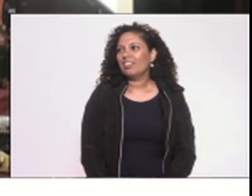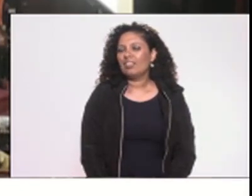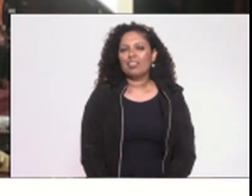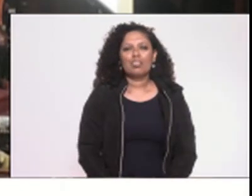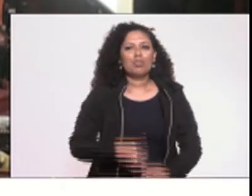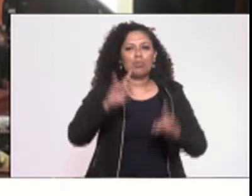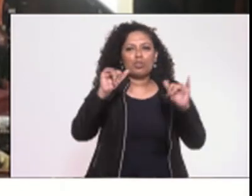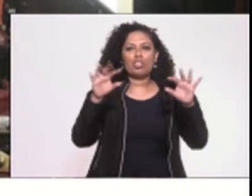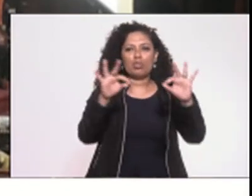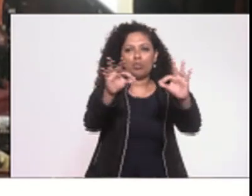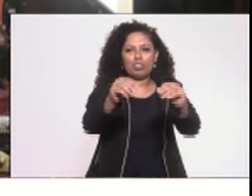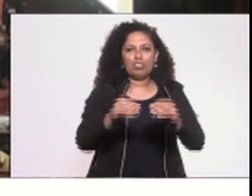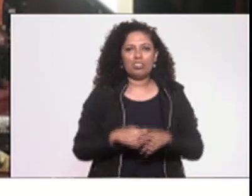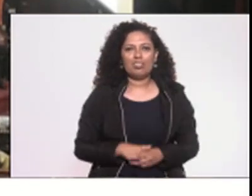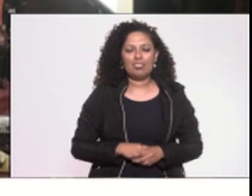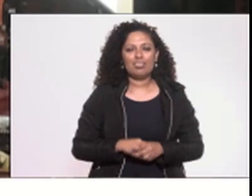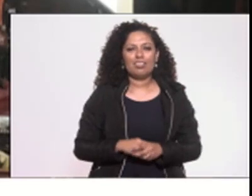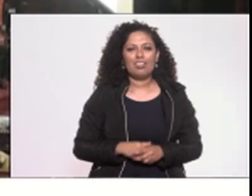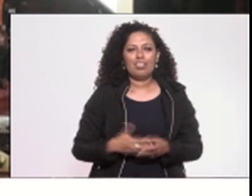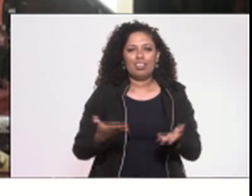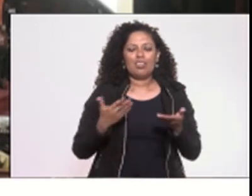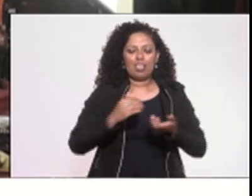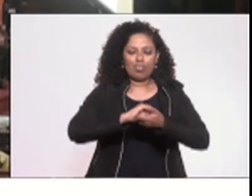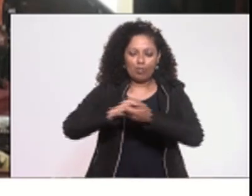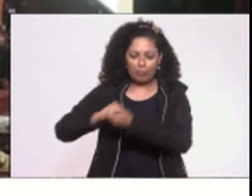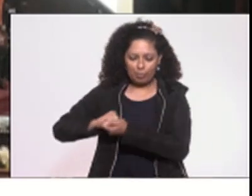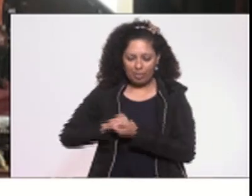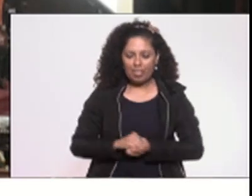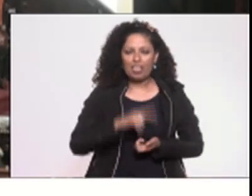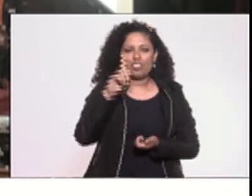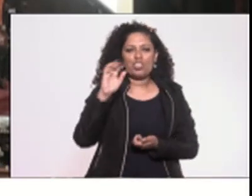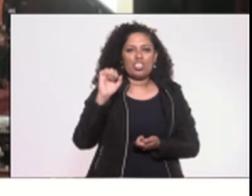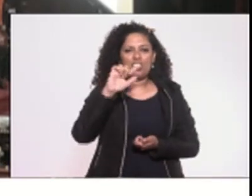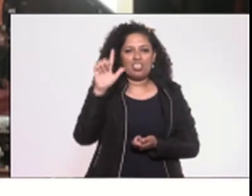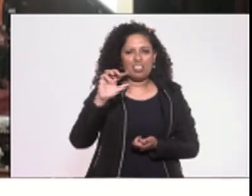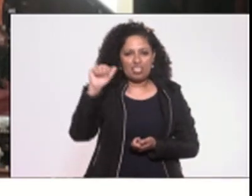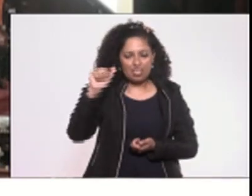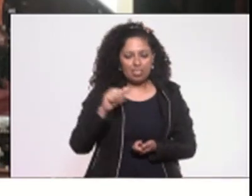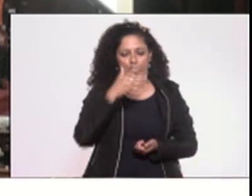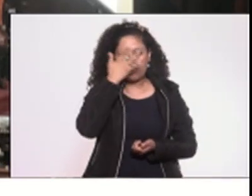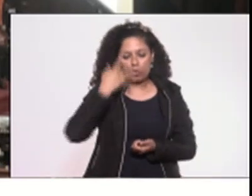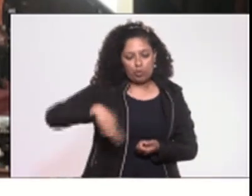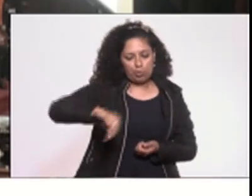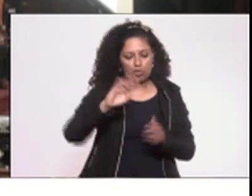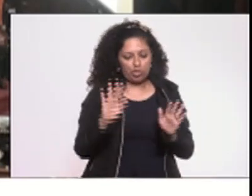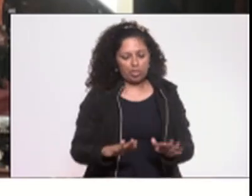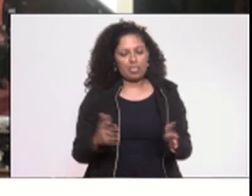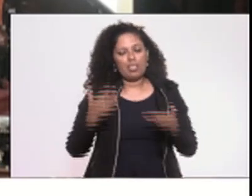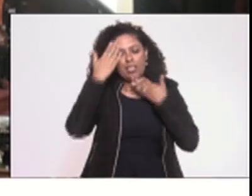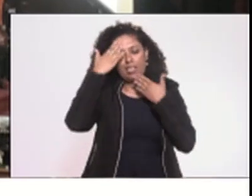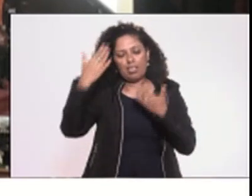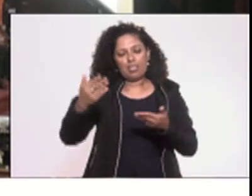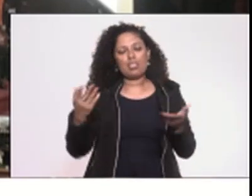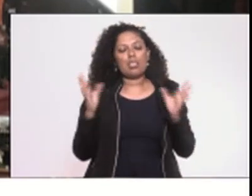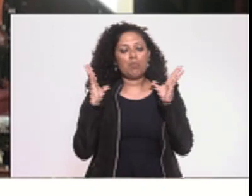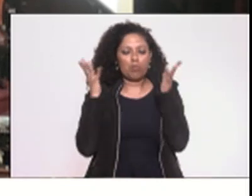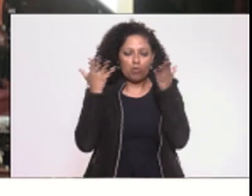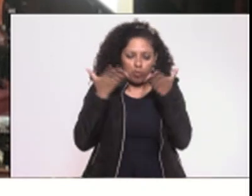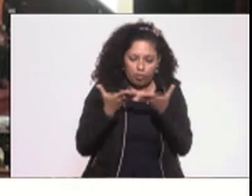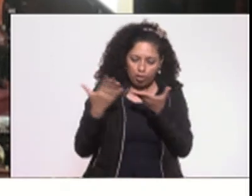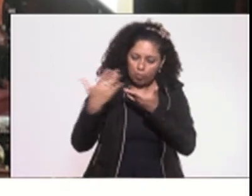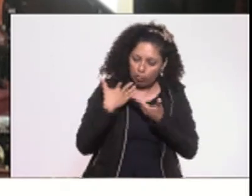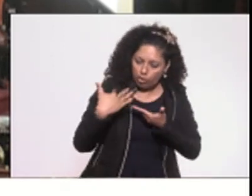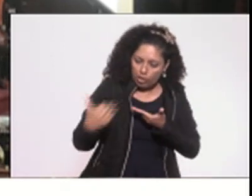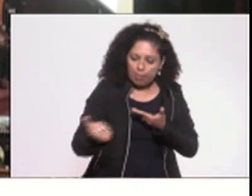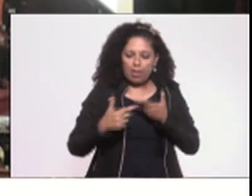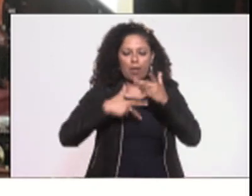Bom dia a todos. Eu gostaria de cumprimentar a Geisa, ao público, e agradecer bastante o convite do fórum para